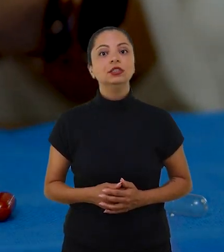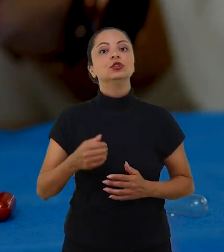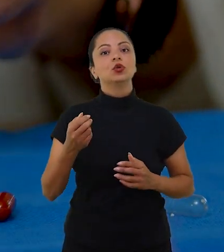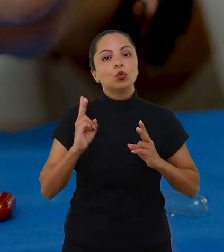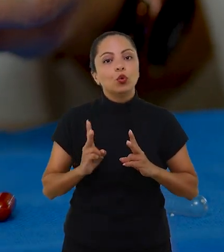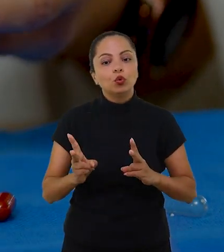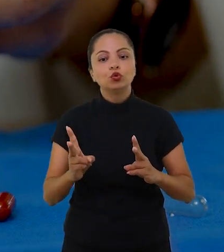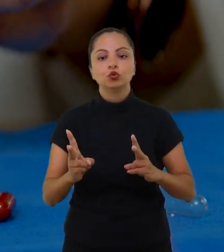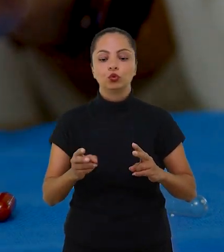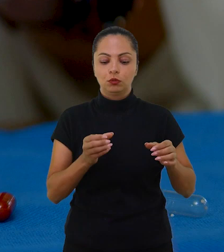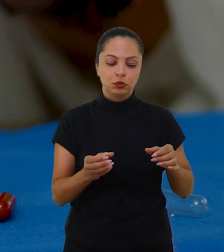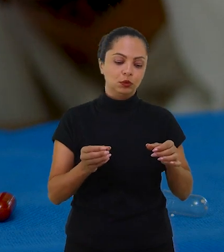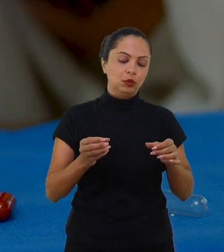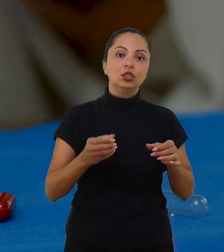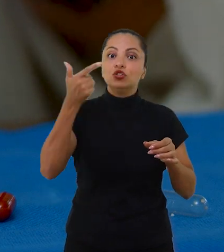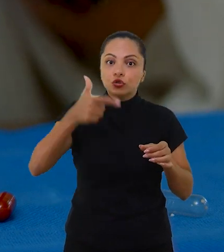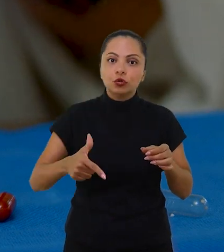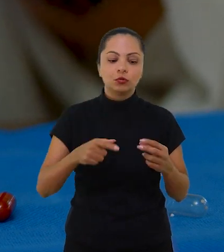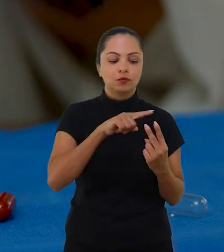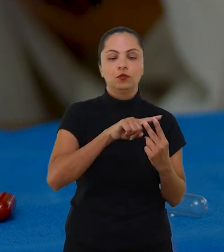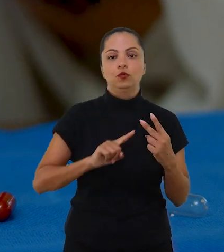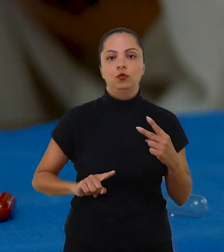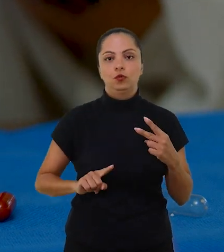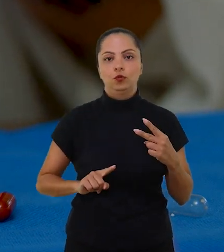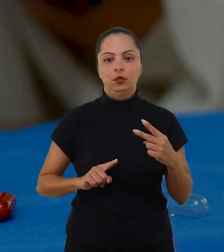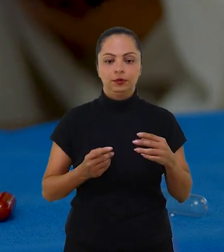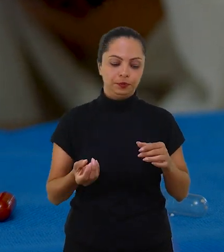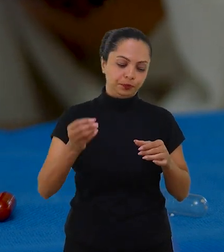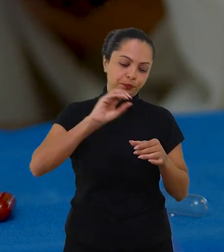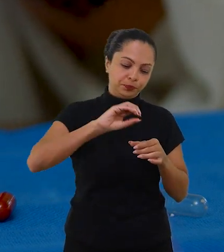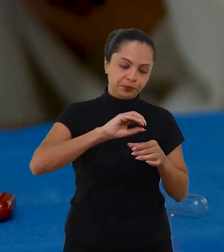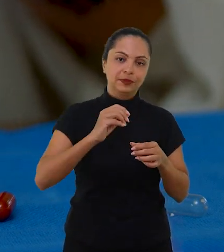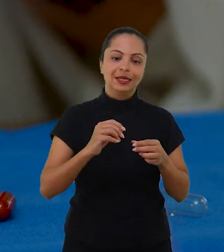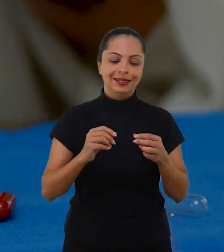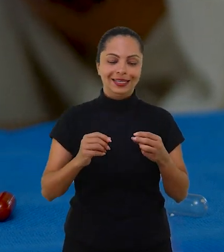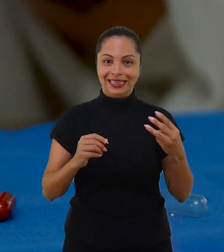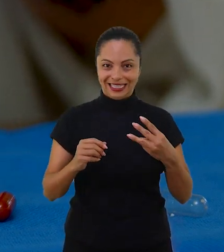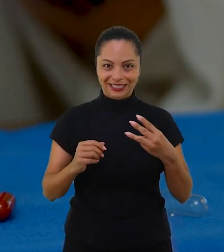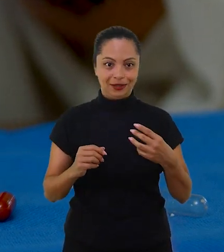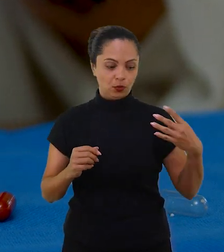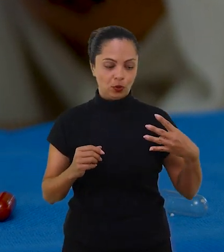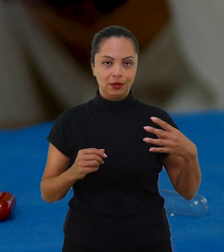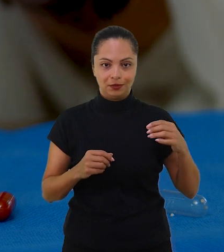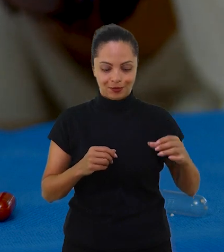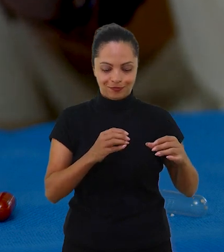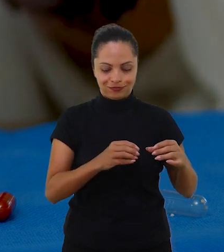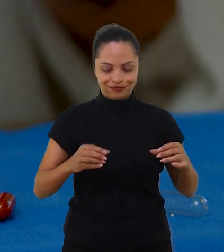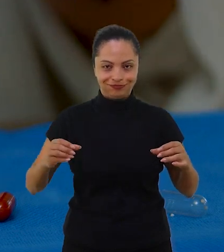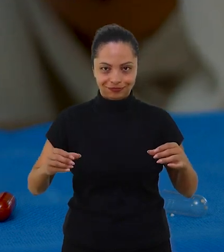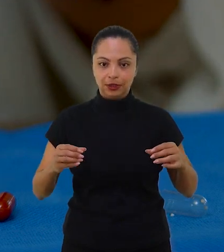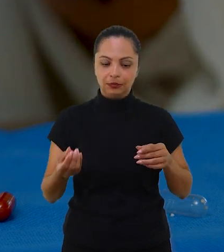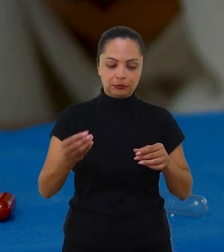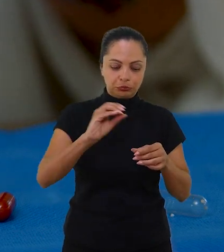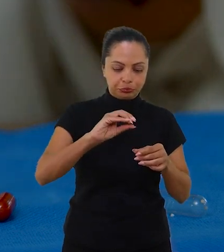Prossiga dividindo cada uma dessas porções em mais duas, utilizando o terceiro e o quarto copinho.